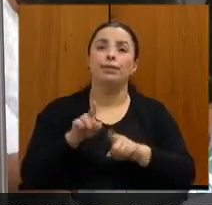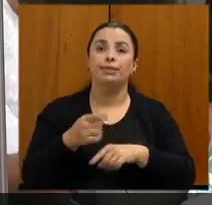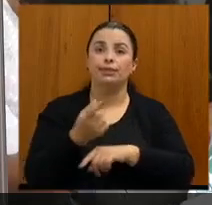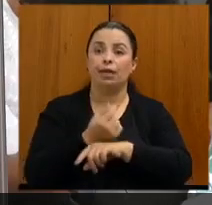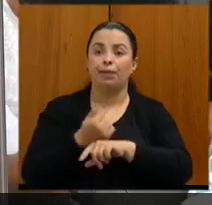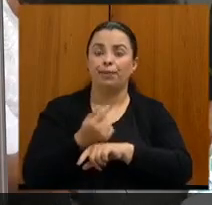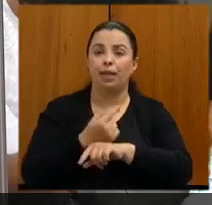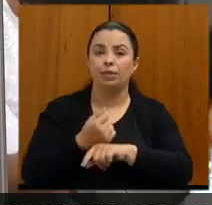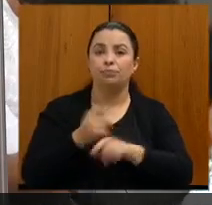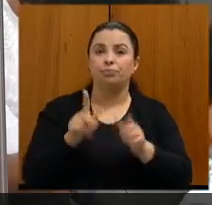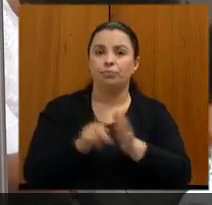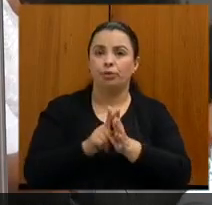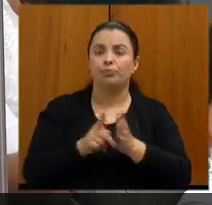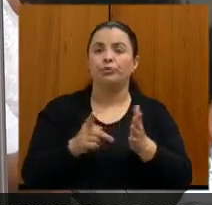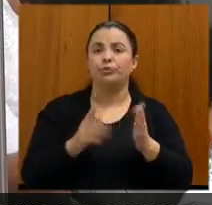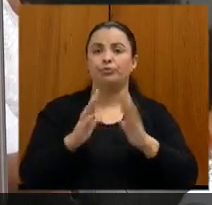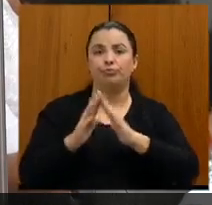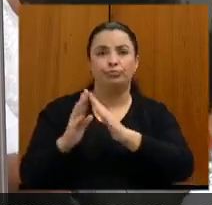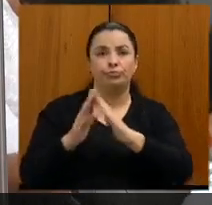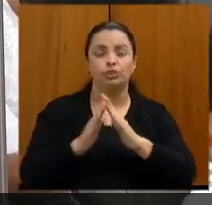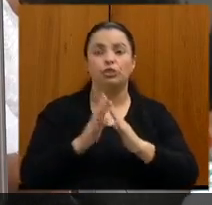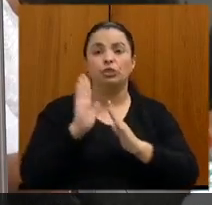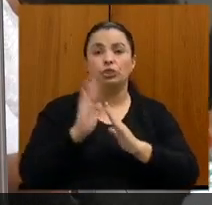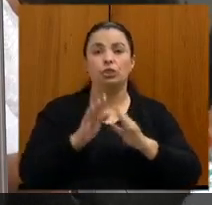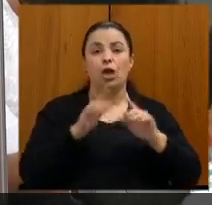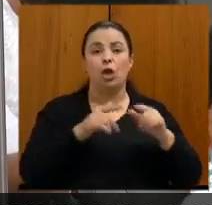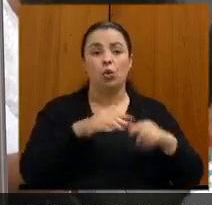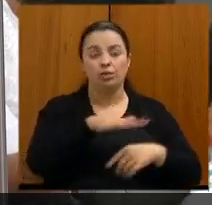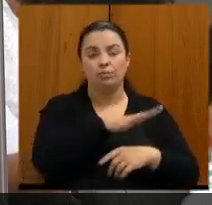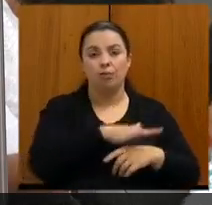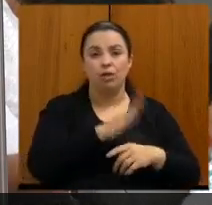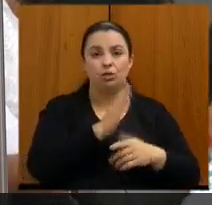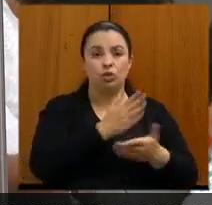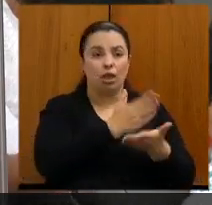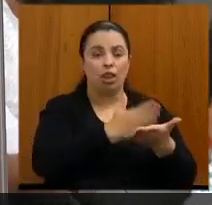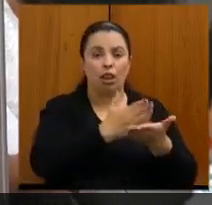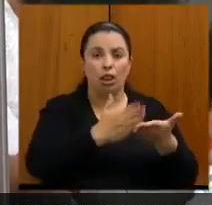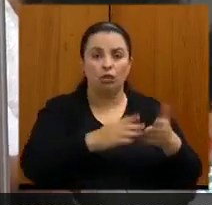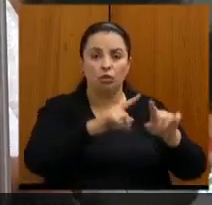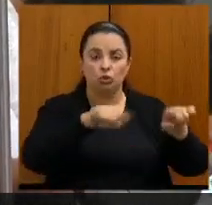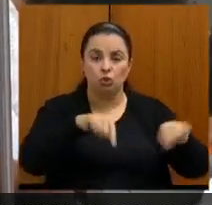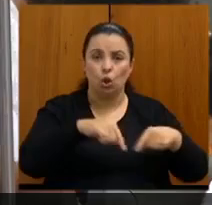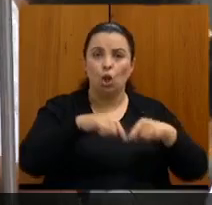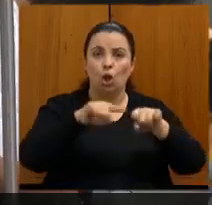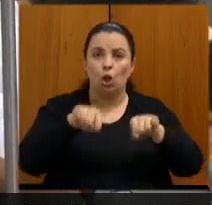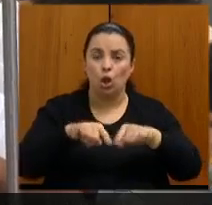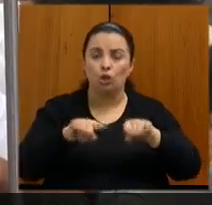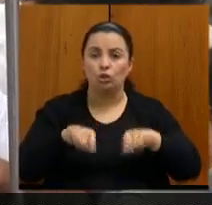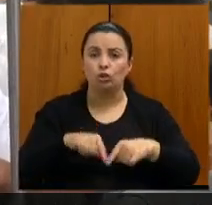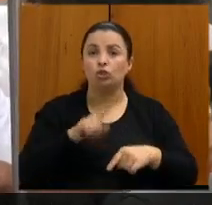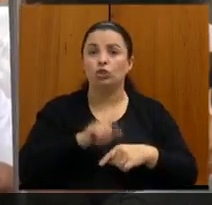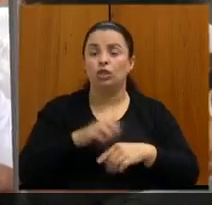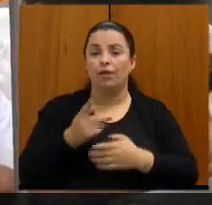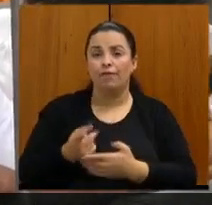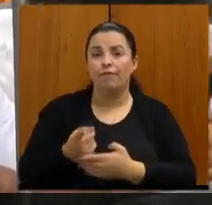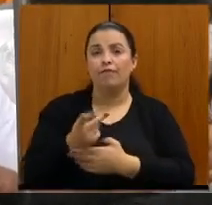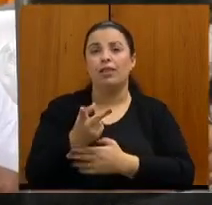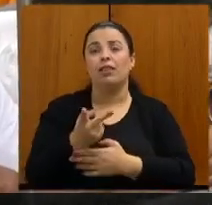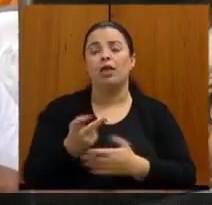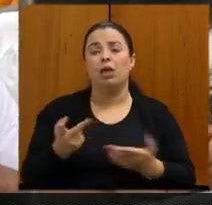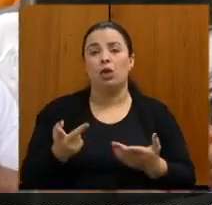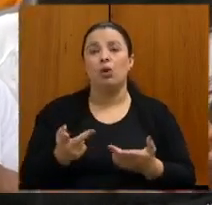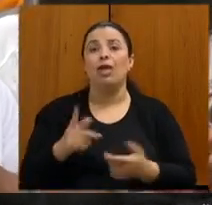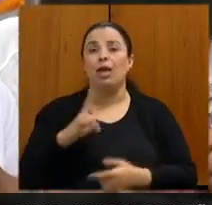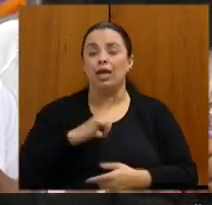o capitalismo também o lote Ou aquele espaço e já vendeu aquele terreno para algumas pessoas já tem algumas moradias